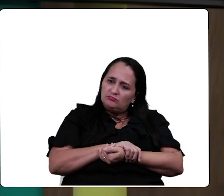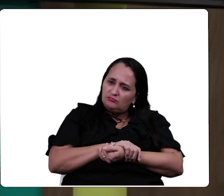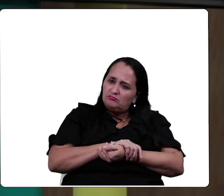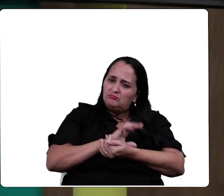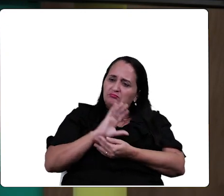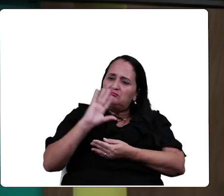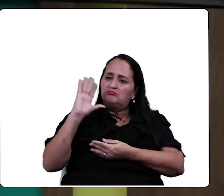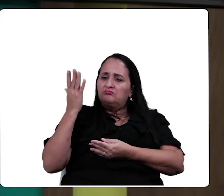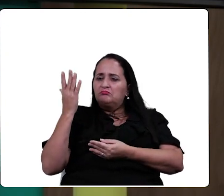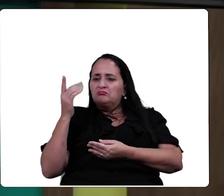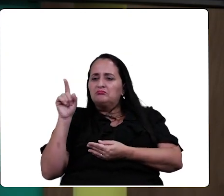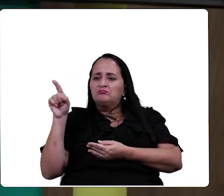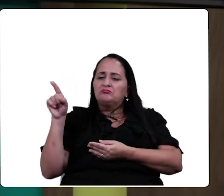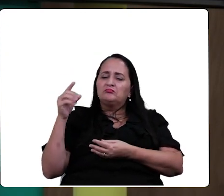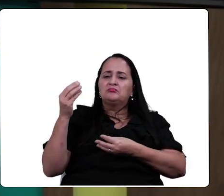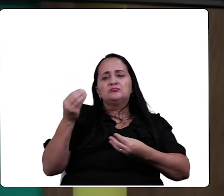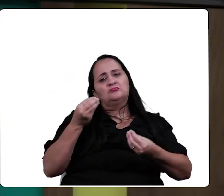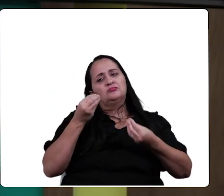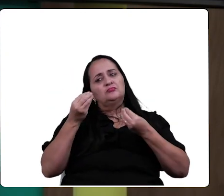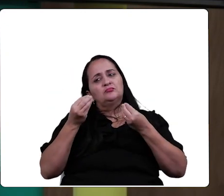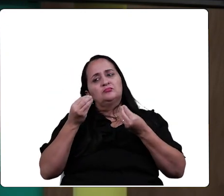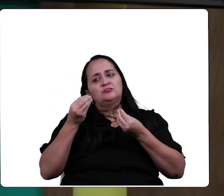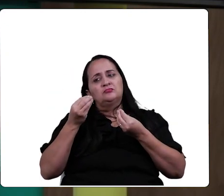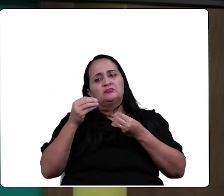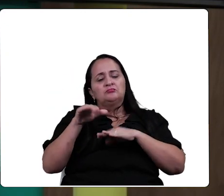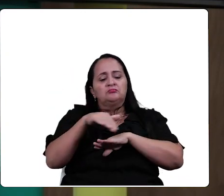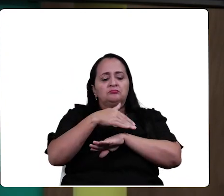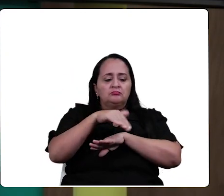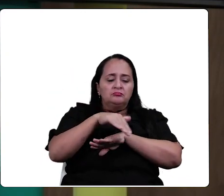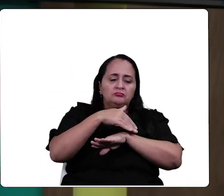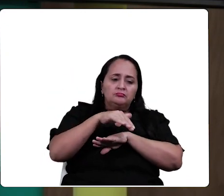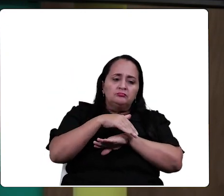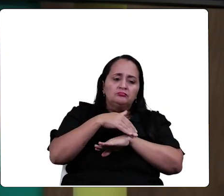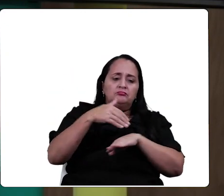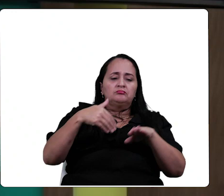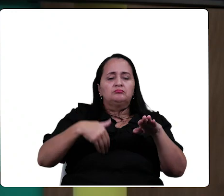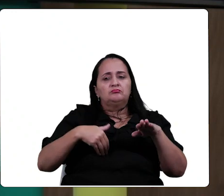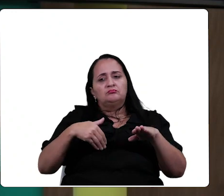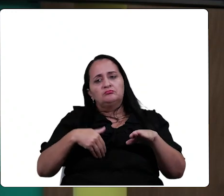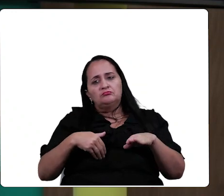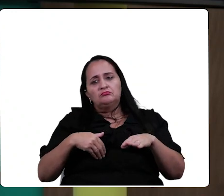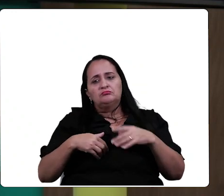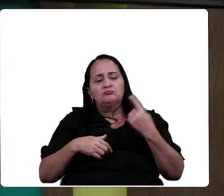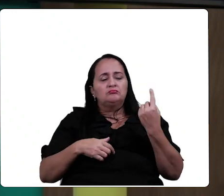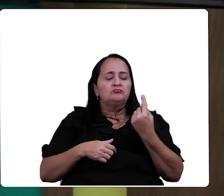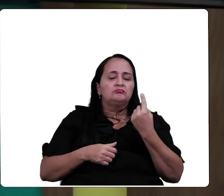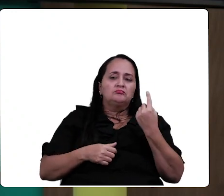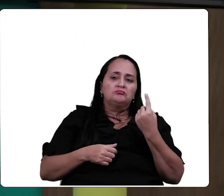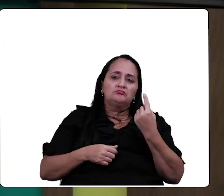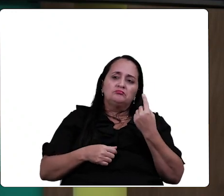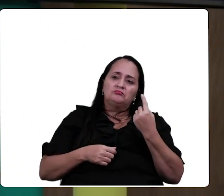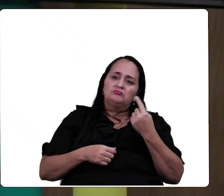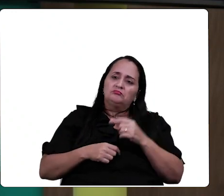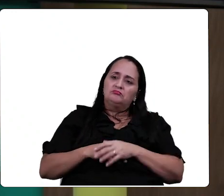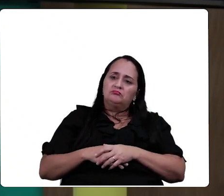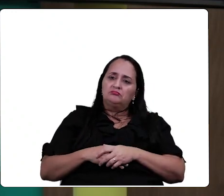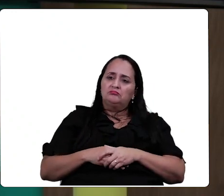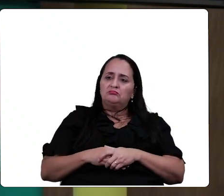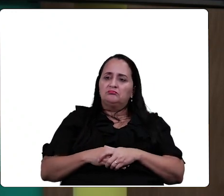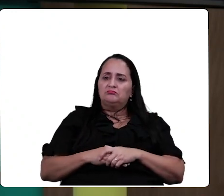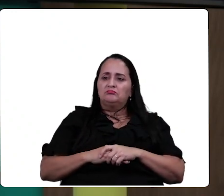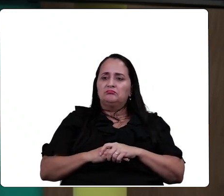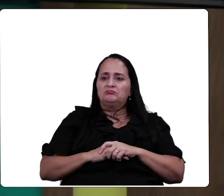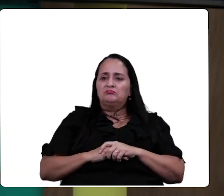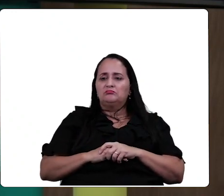causou isso aí, né? Ele estar nesse momento na rua, com fome, ali, sozinho. Então,